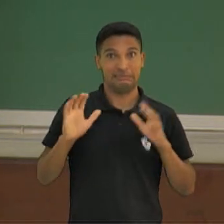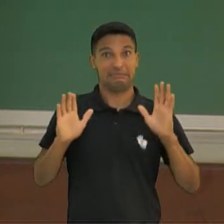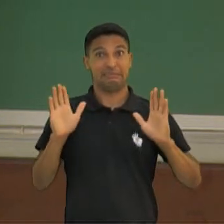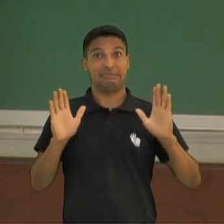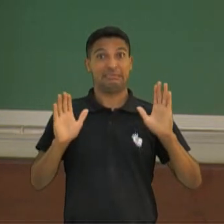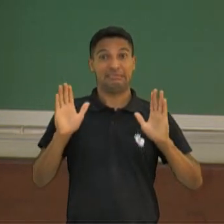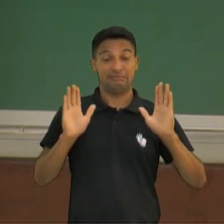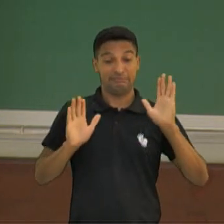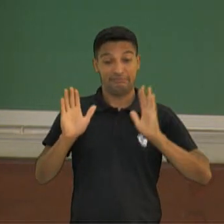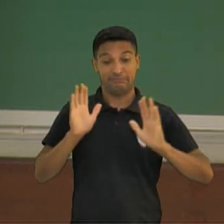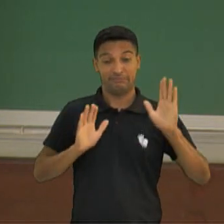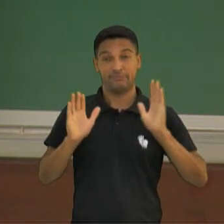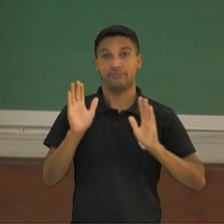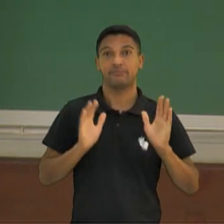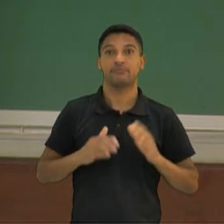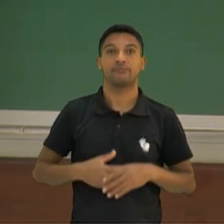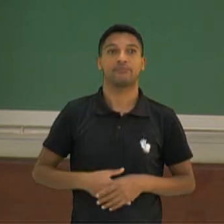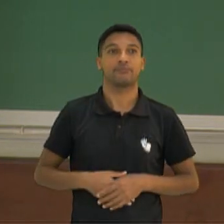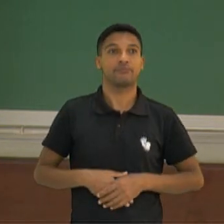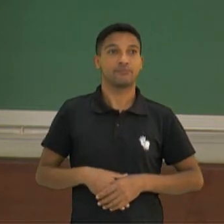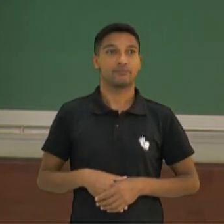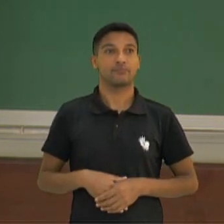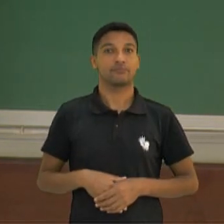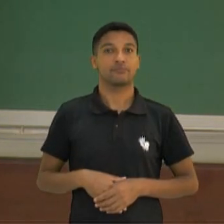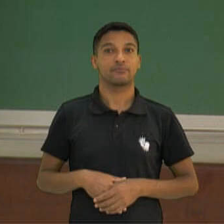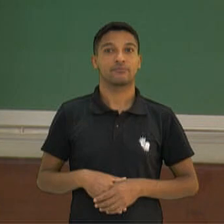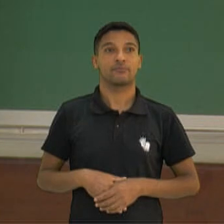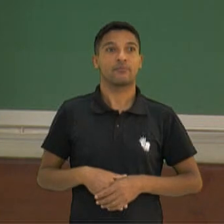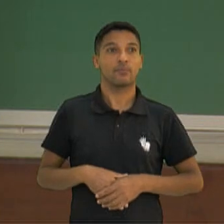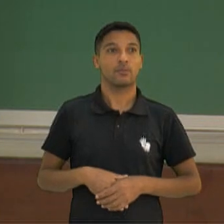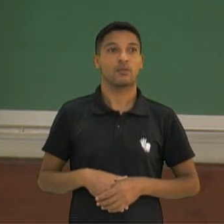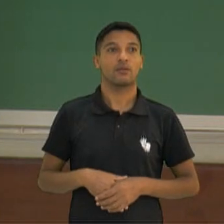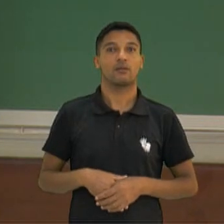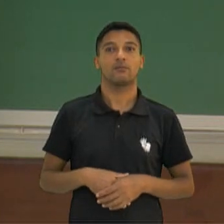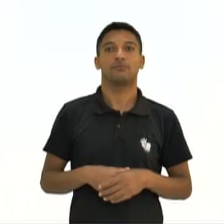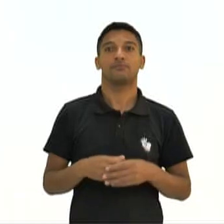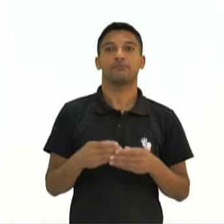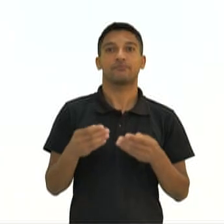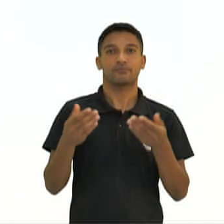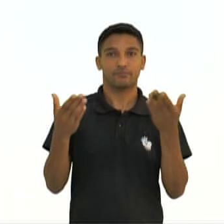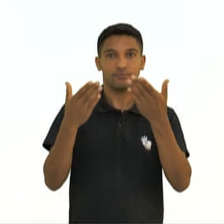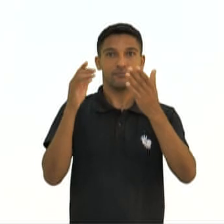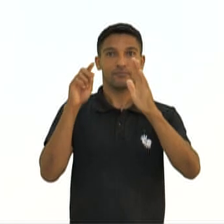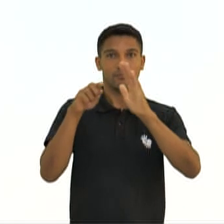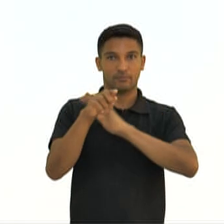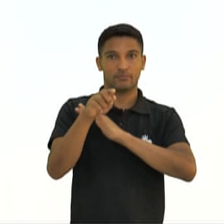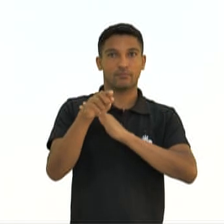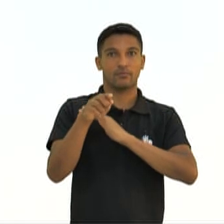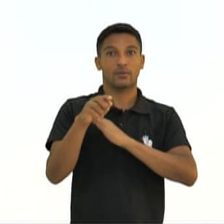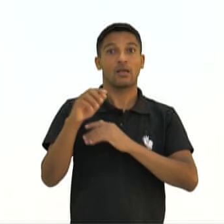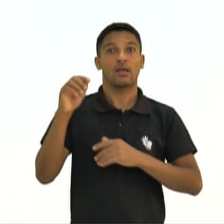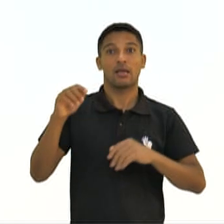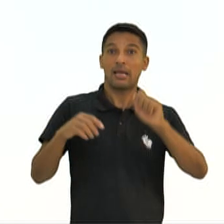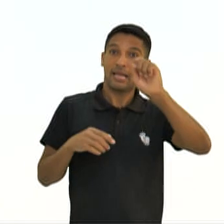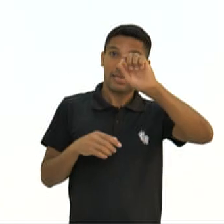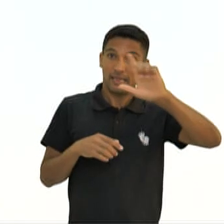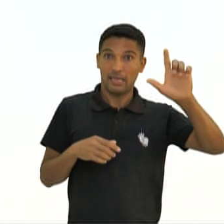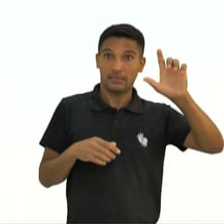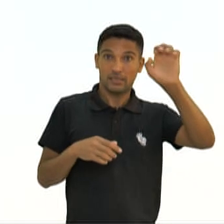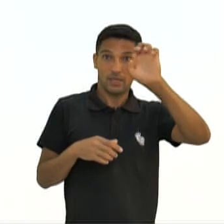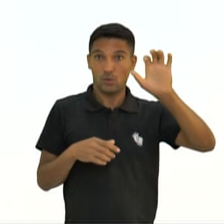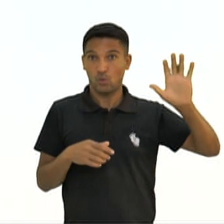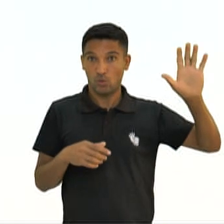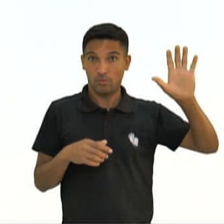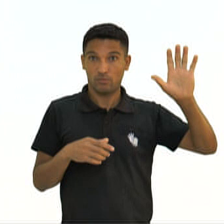aí, infelizmente. Vamos ao nosso segundo quiz. A urbanização no leste europeu teve um desenvolvimento mais efetivo